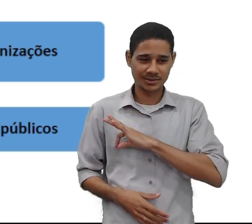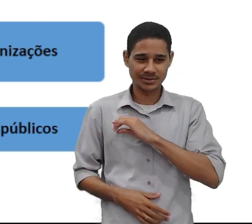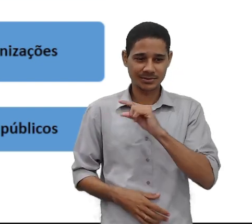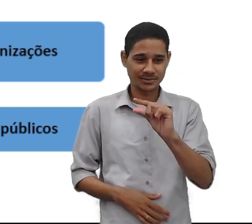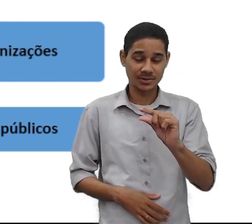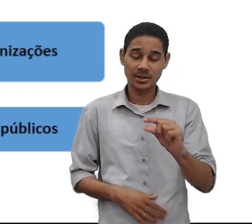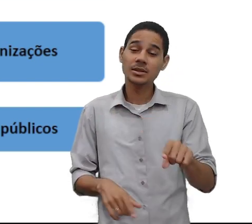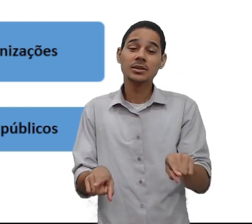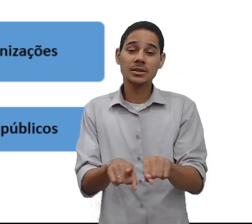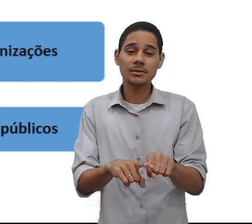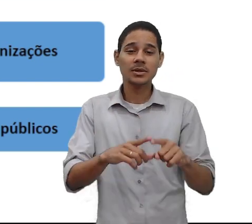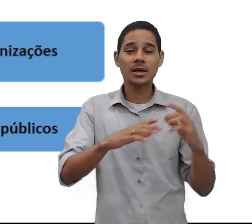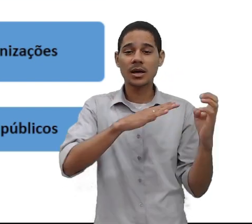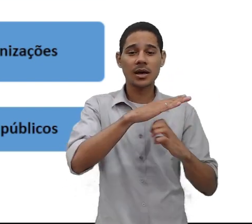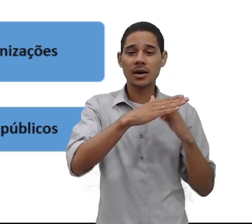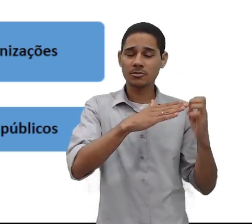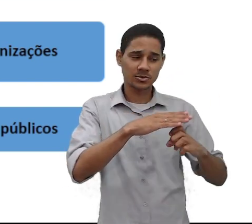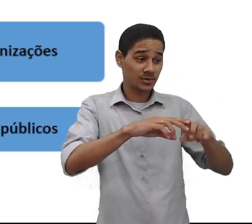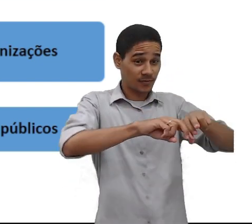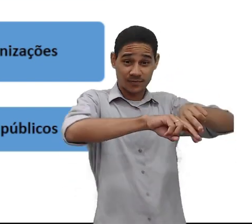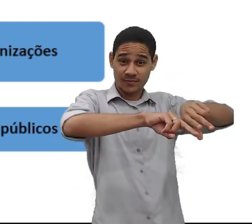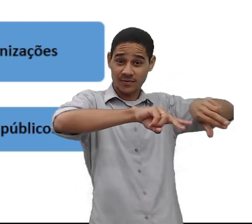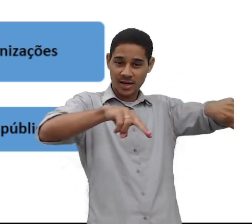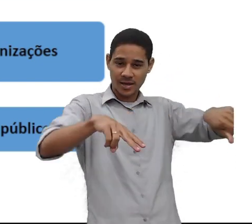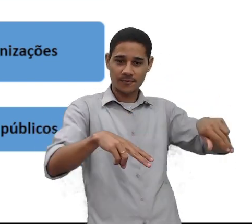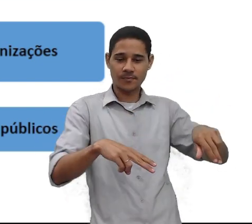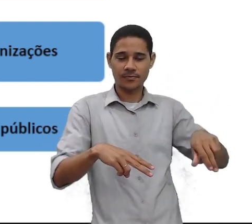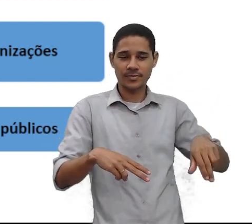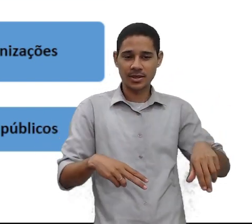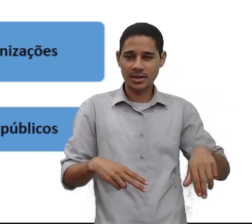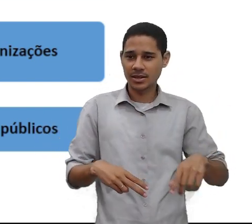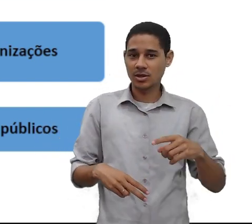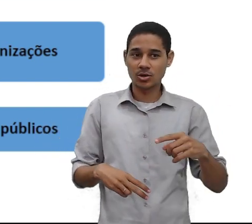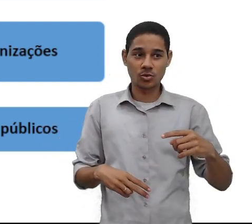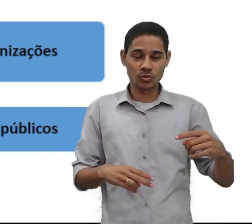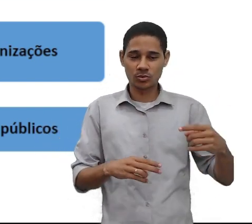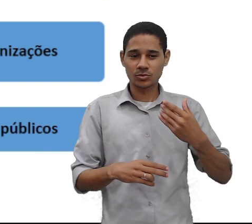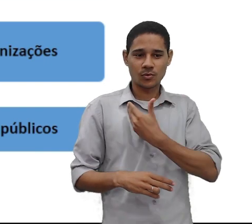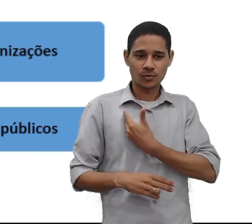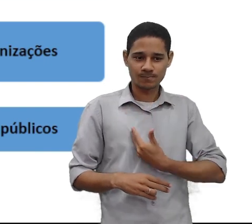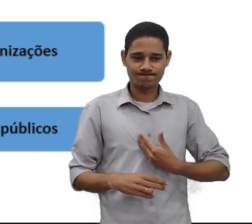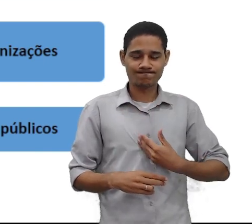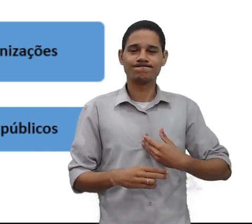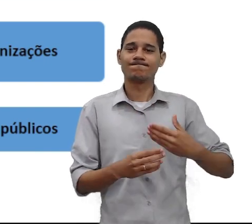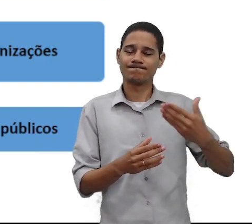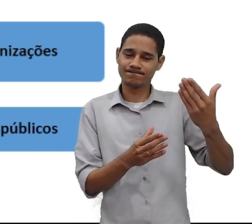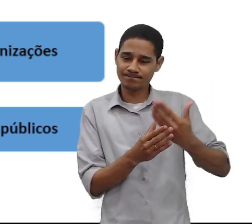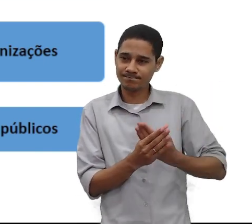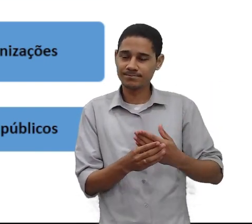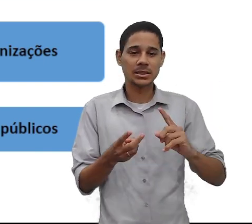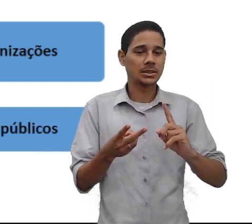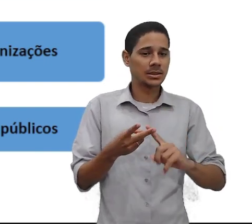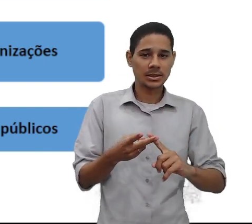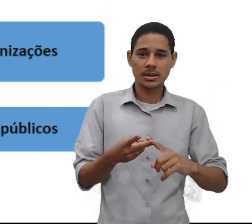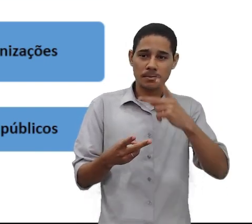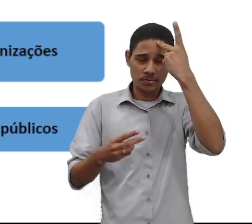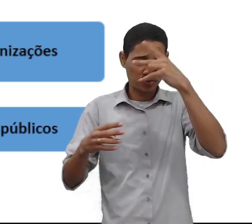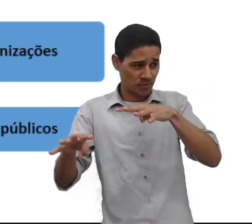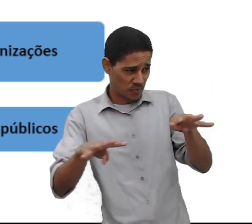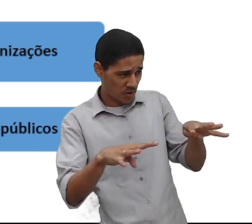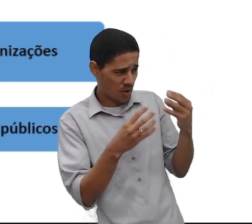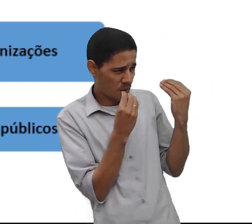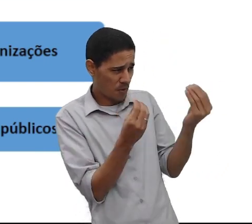para a empresa são as mais diversas: dificuldades com as autoridades, má reputação da empresa, atraso na entrega